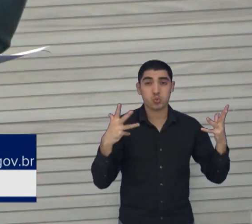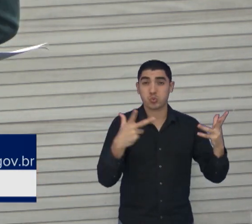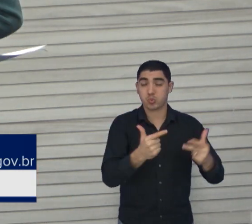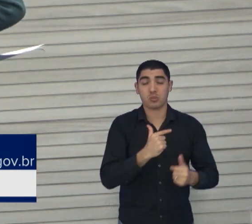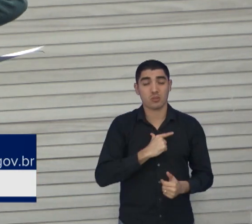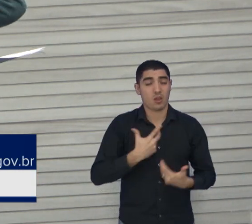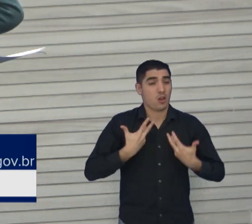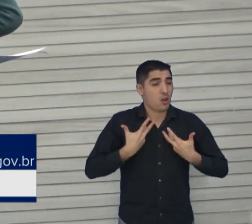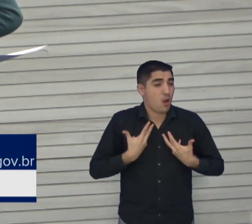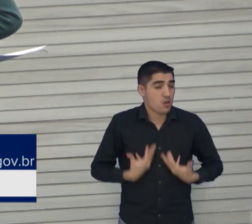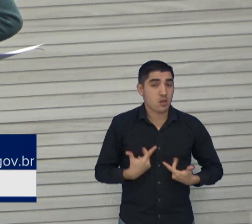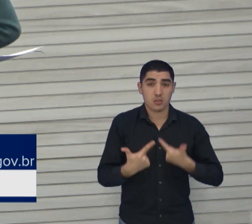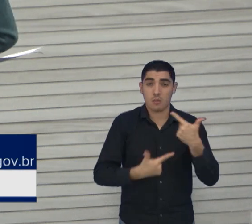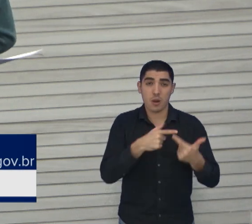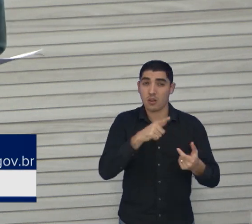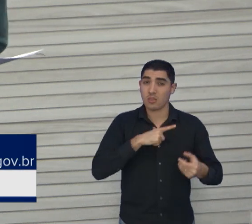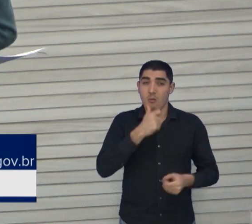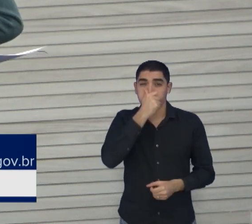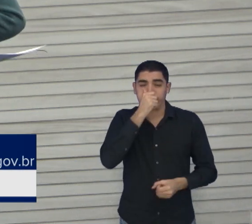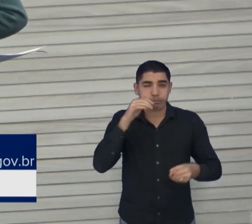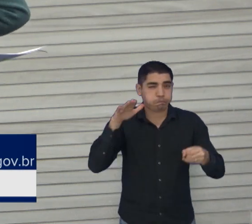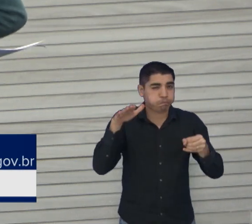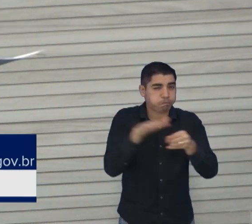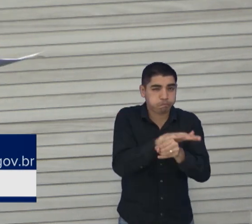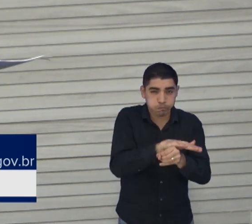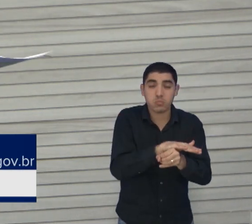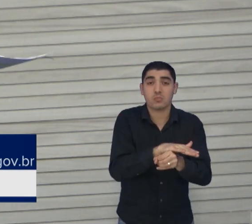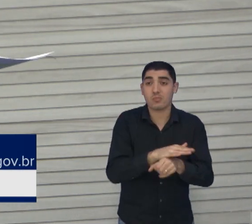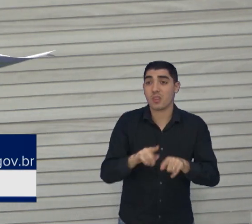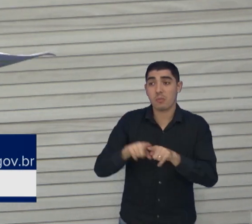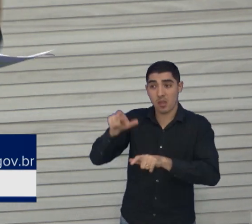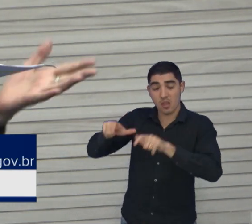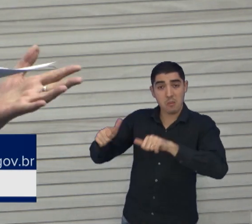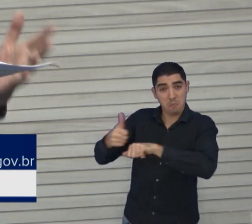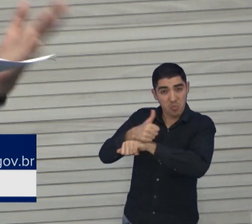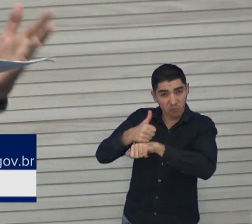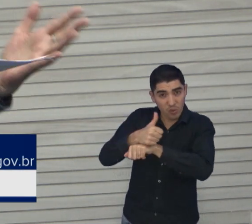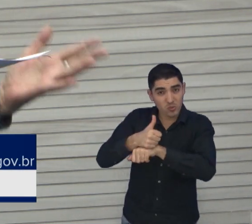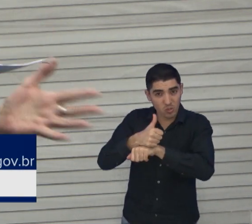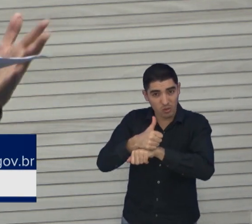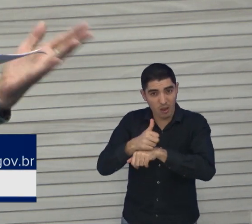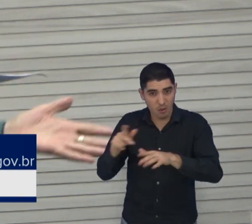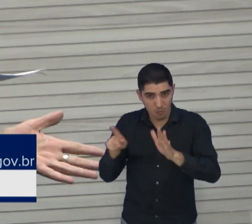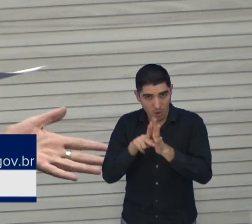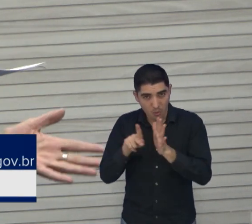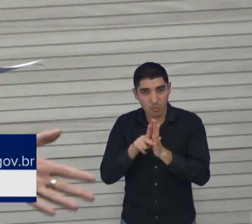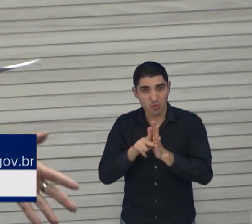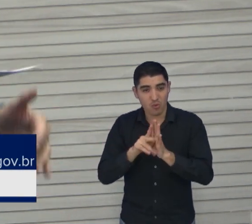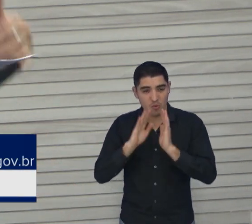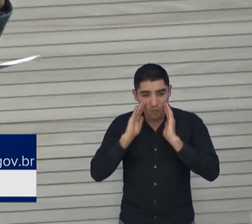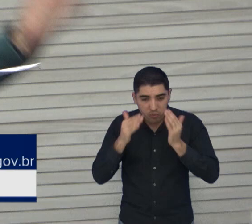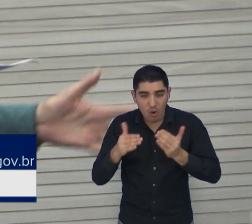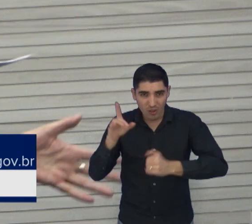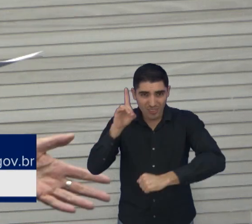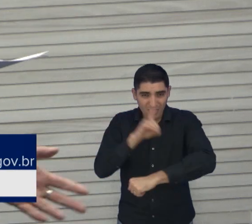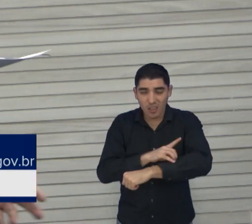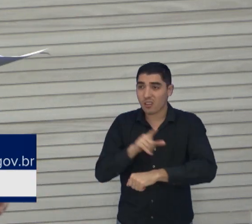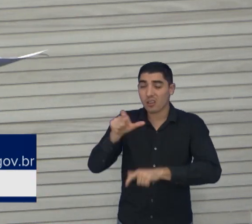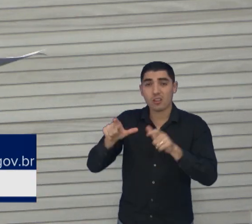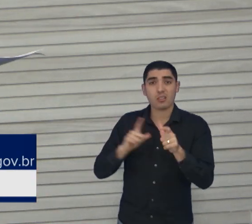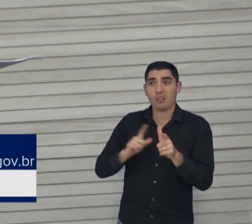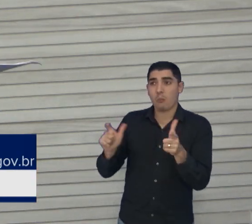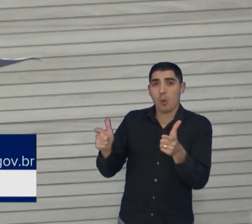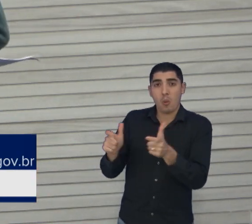Superlotado, os agentes comunitários muito aquém do número necessário, mínimo. As outras cidades